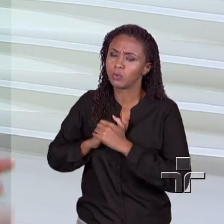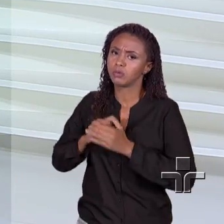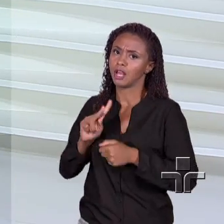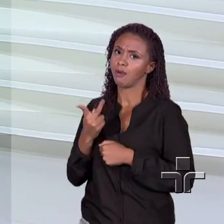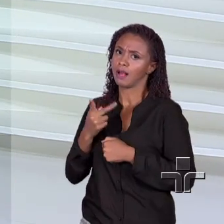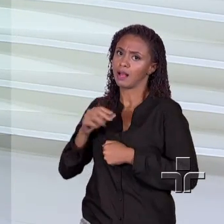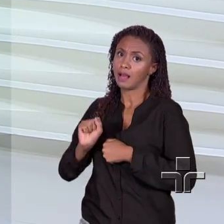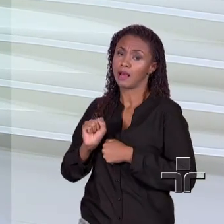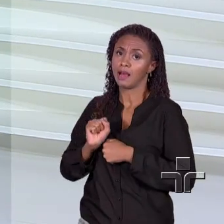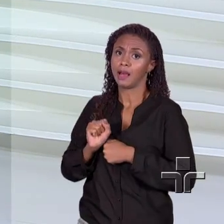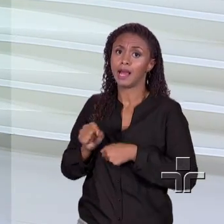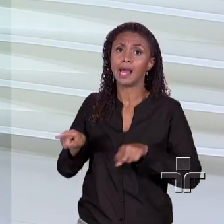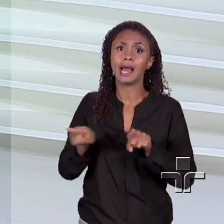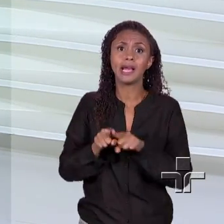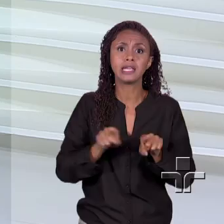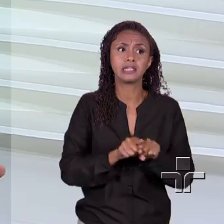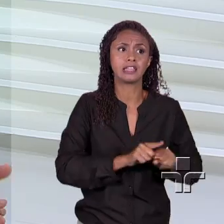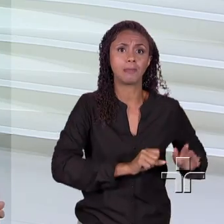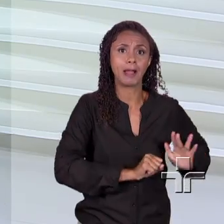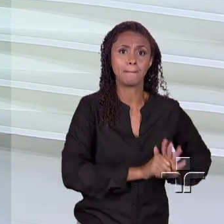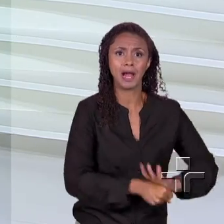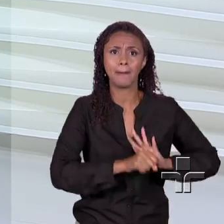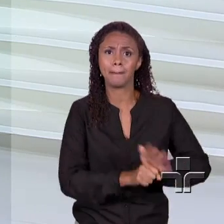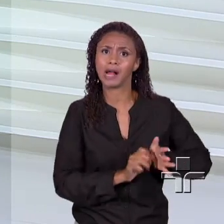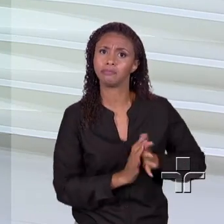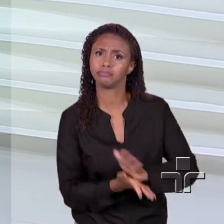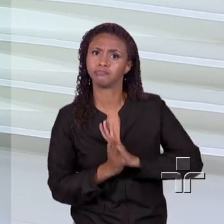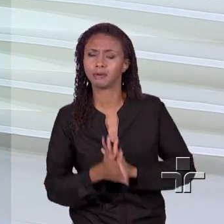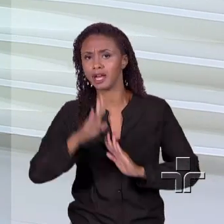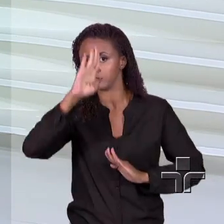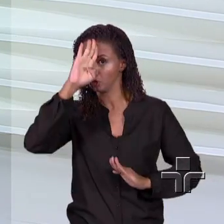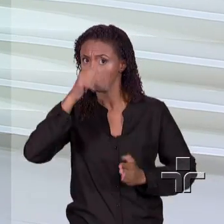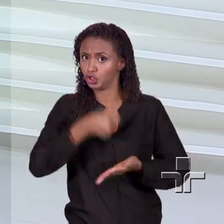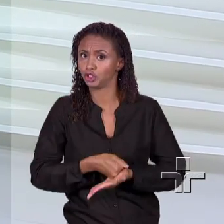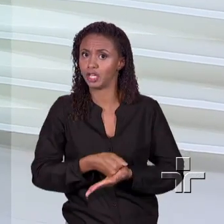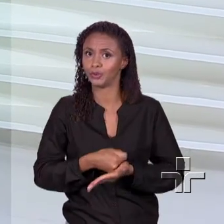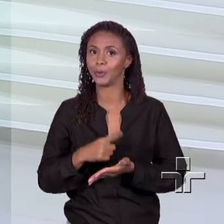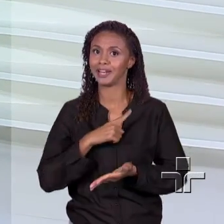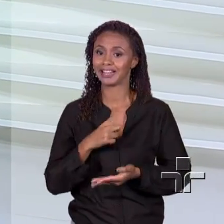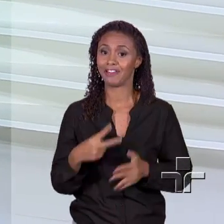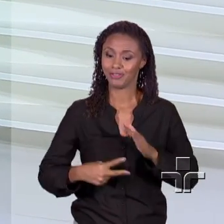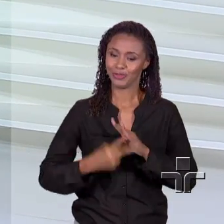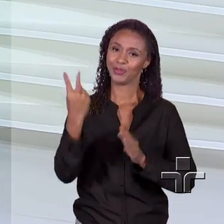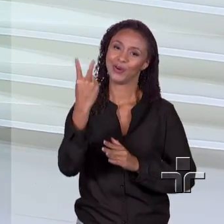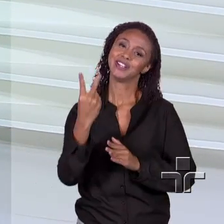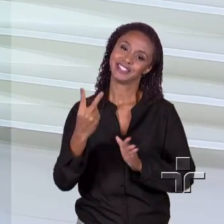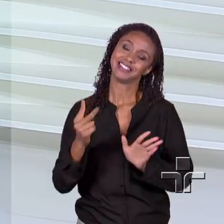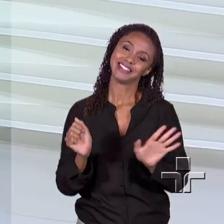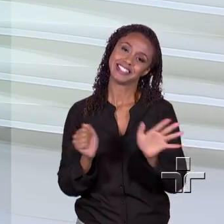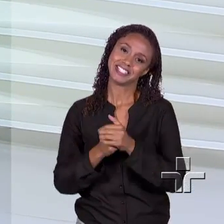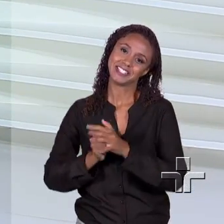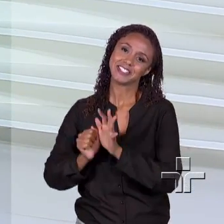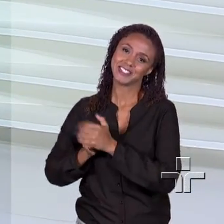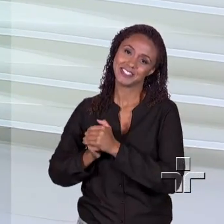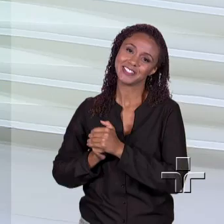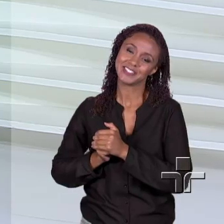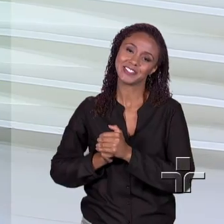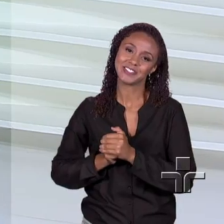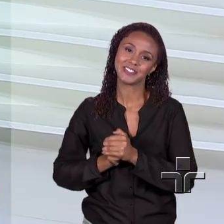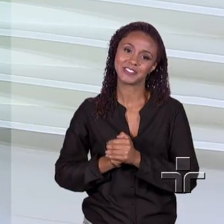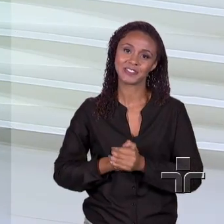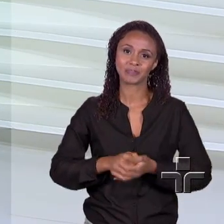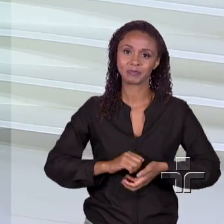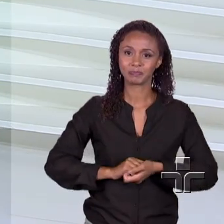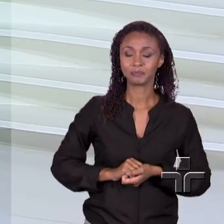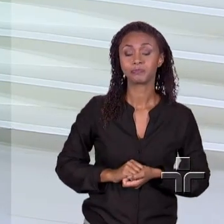se escondendo da repressão da ditadura militar. Então, nesse sentido, foi uma dupla clandestinidade, uma dupla exílio